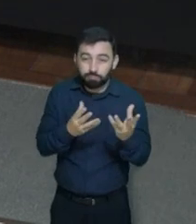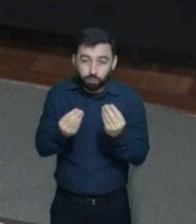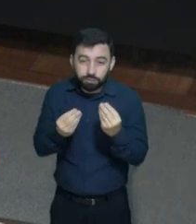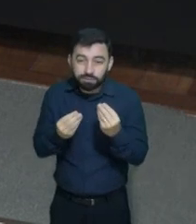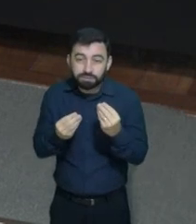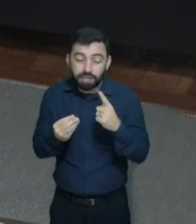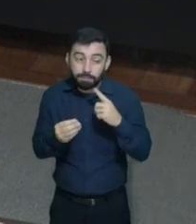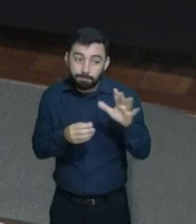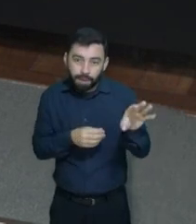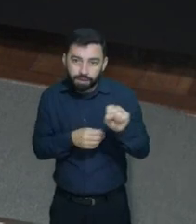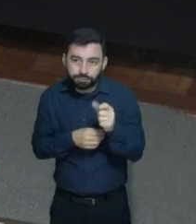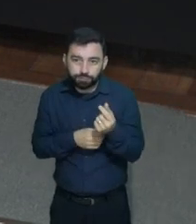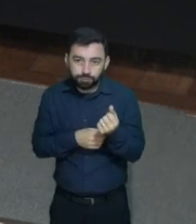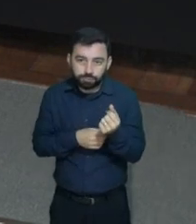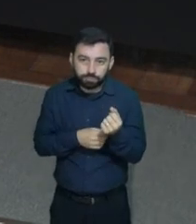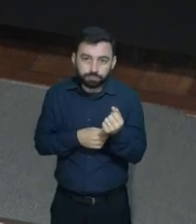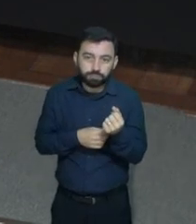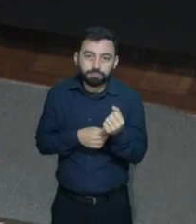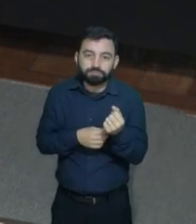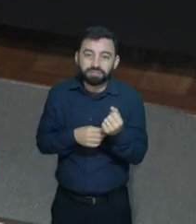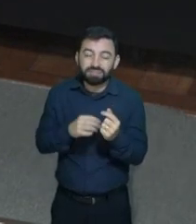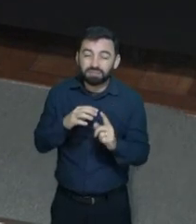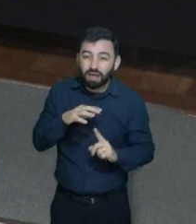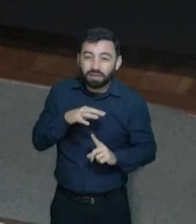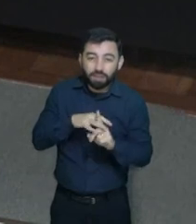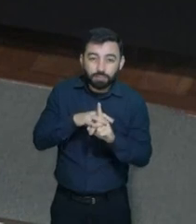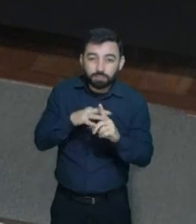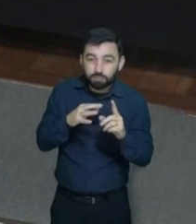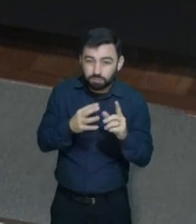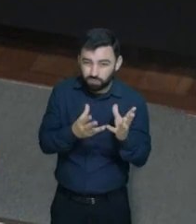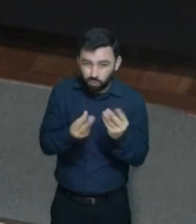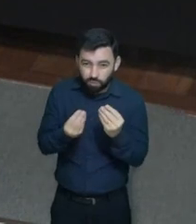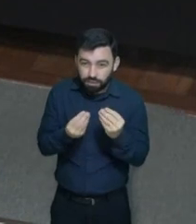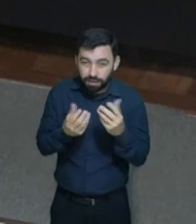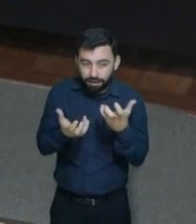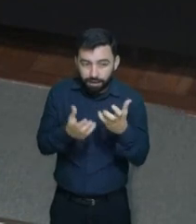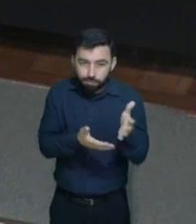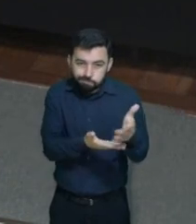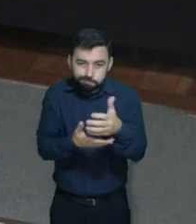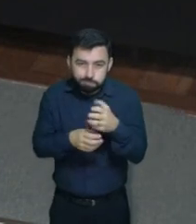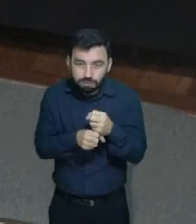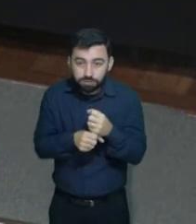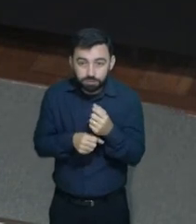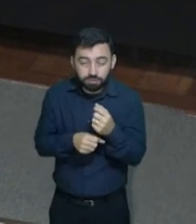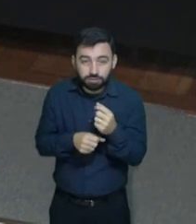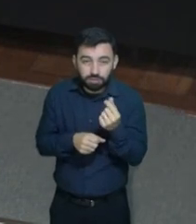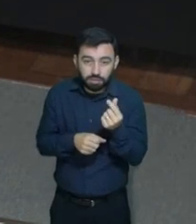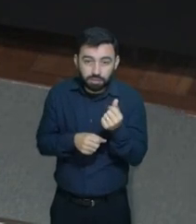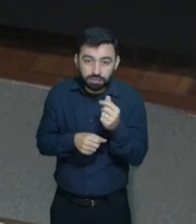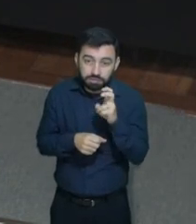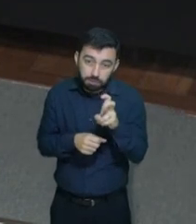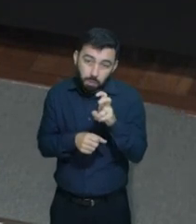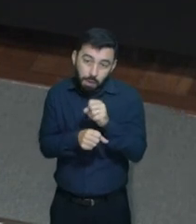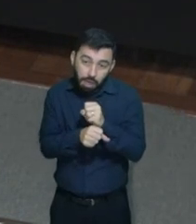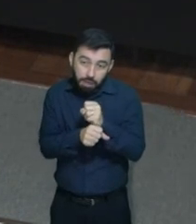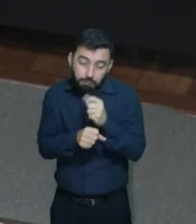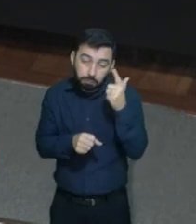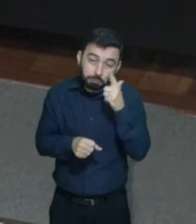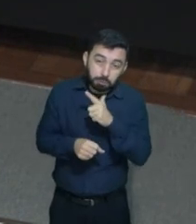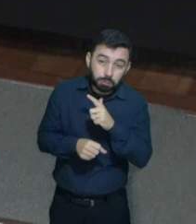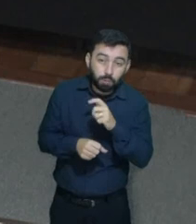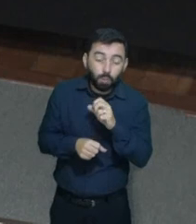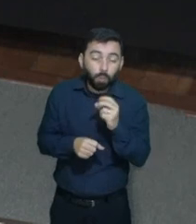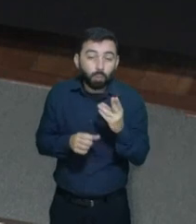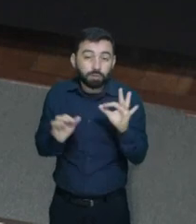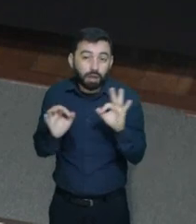eles pegam dinheiro e essas startups elas querem angariar dinheiro. Depois de 5 anos, se funcionou, se não